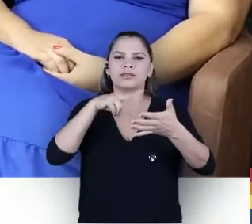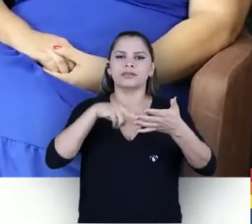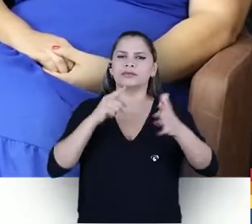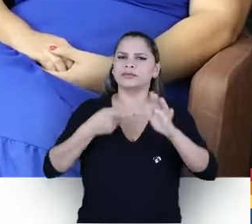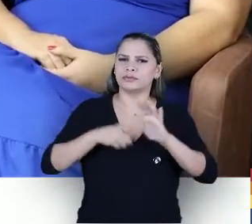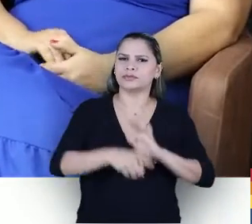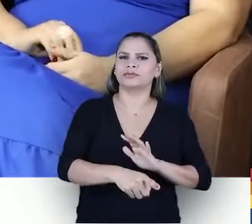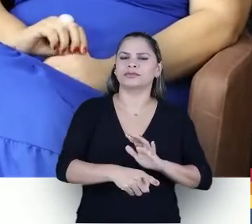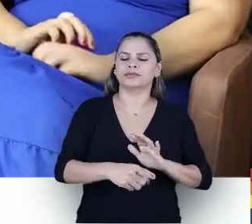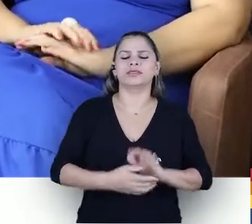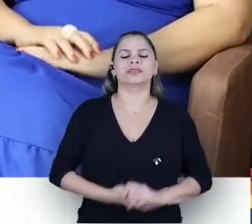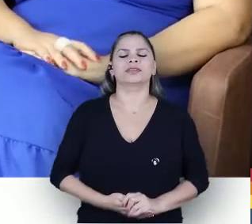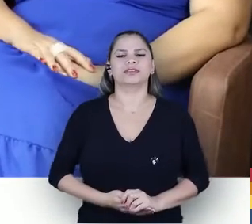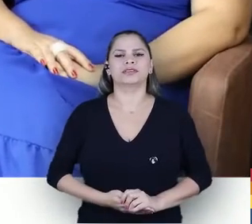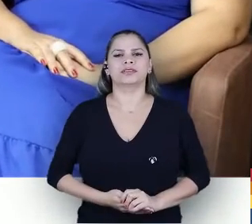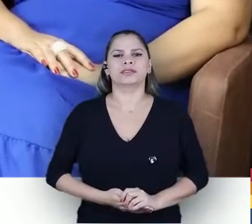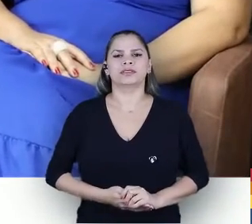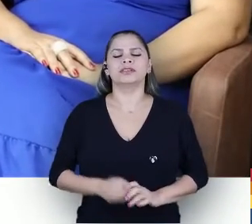portuguesa dialogando